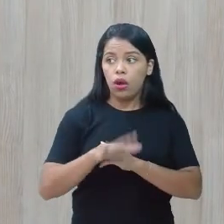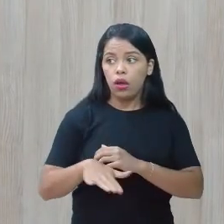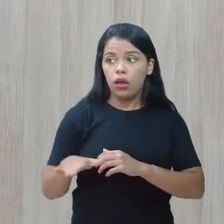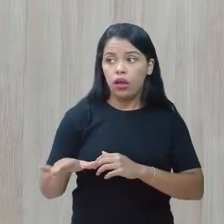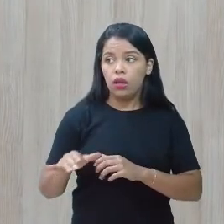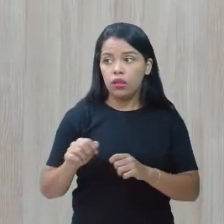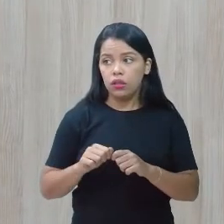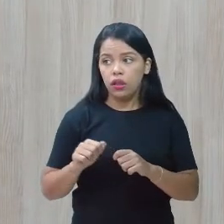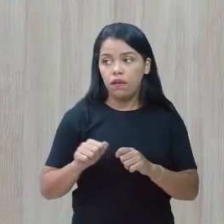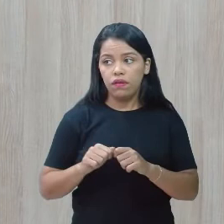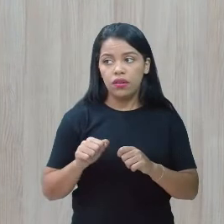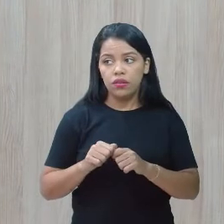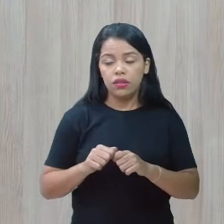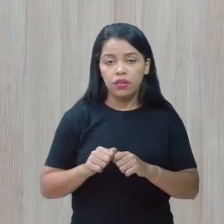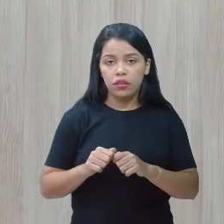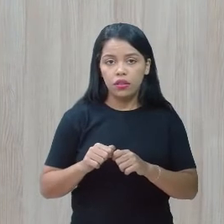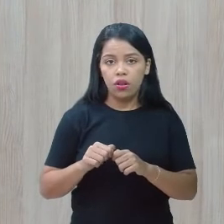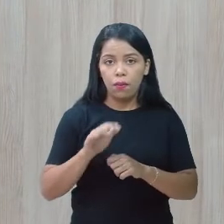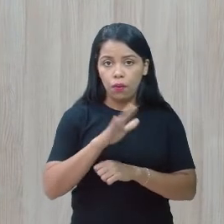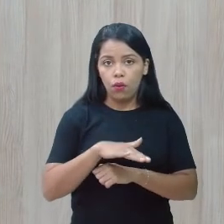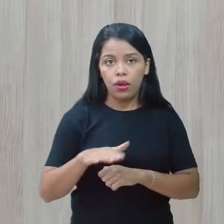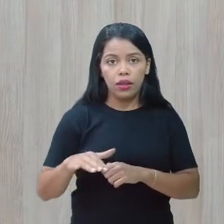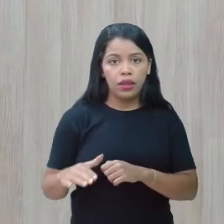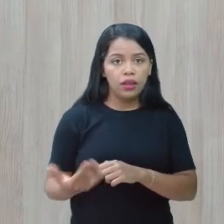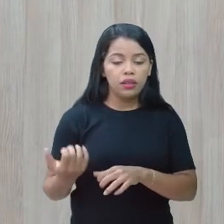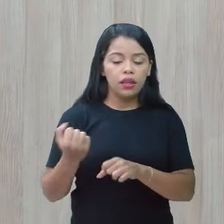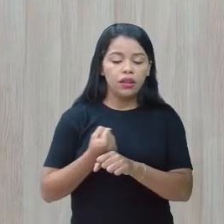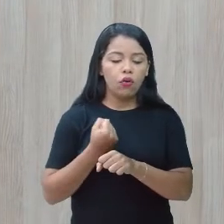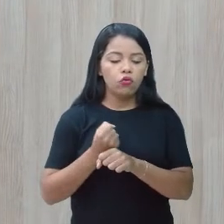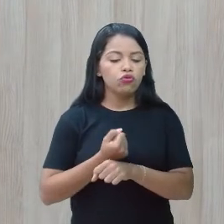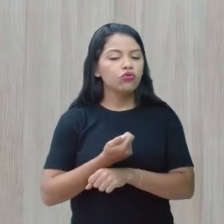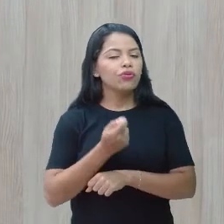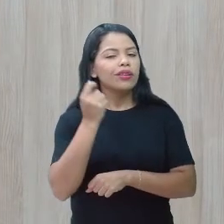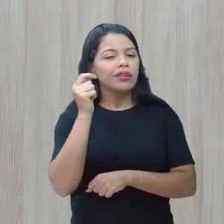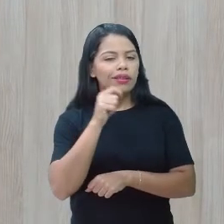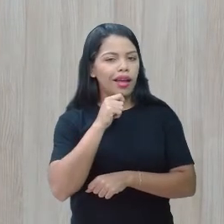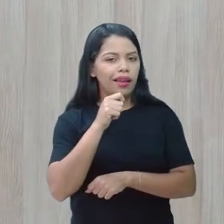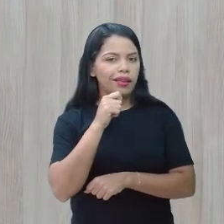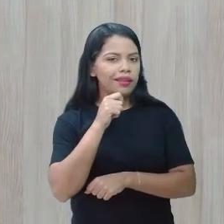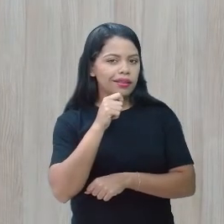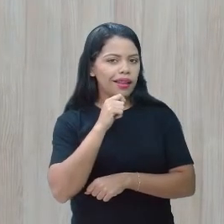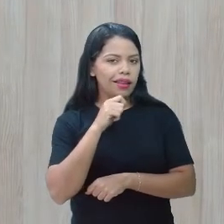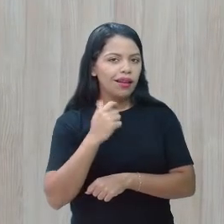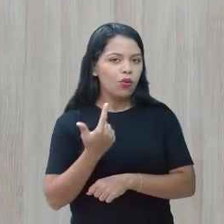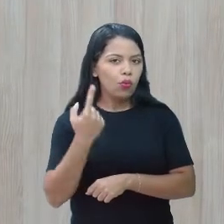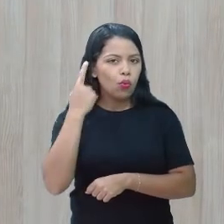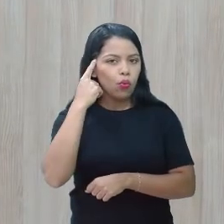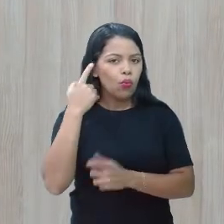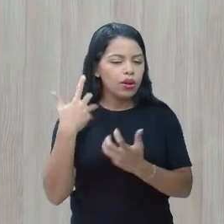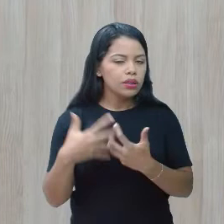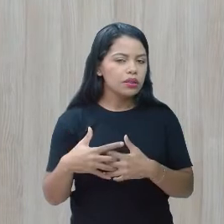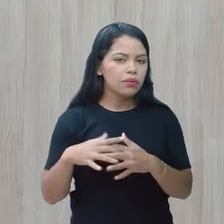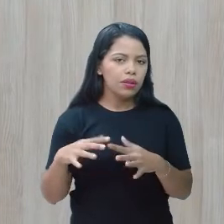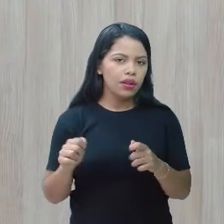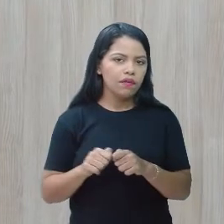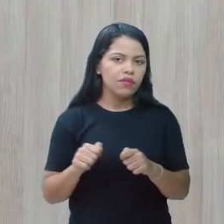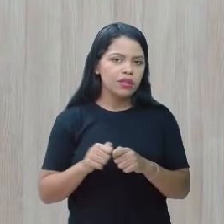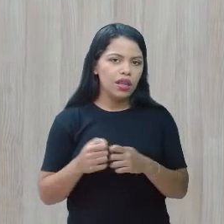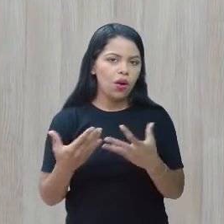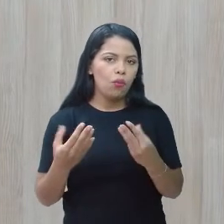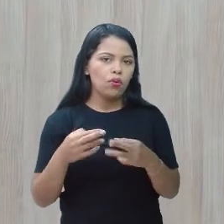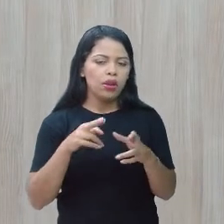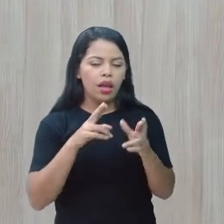está em formação. Então, tudo isso deve ser analisado, pensado e feito com muita